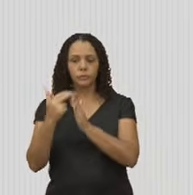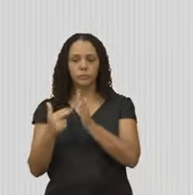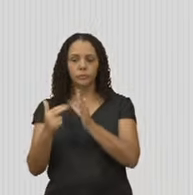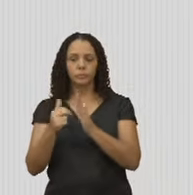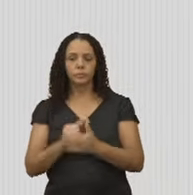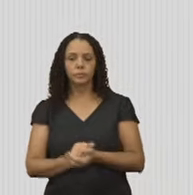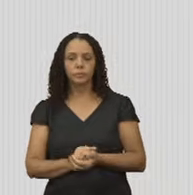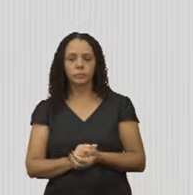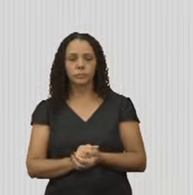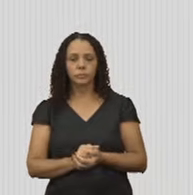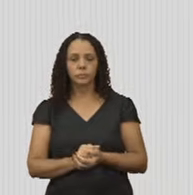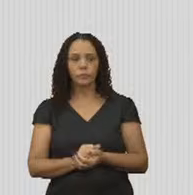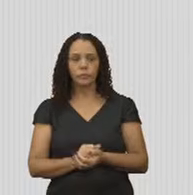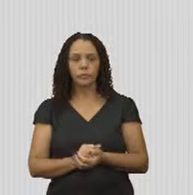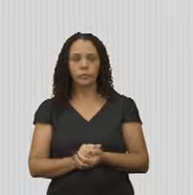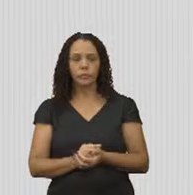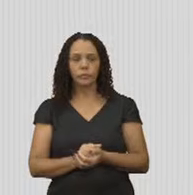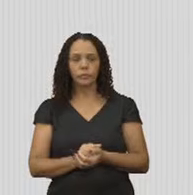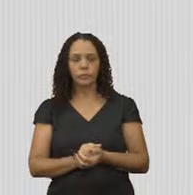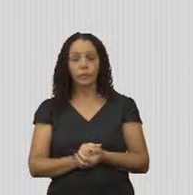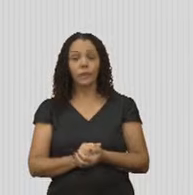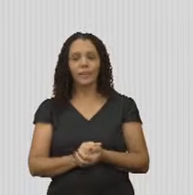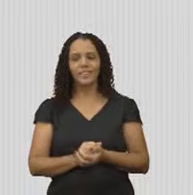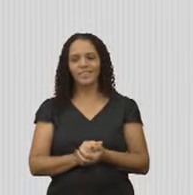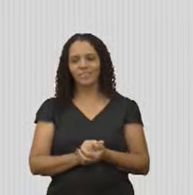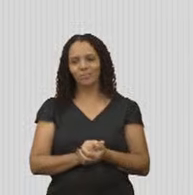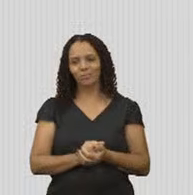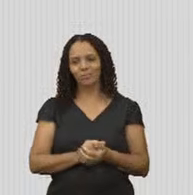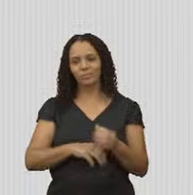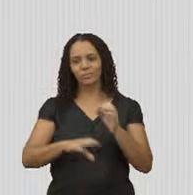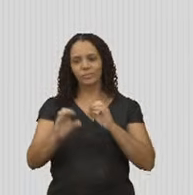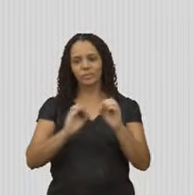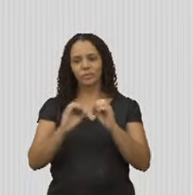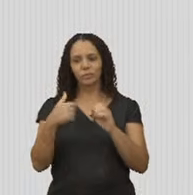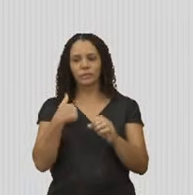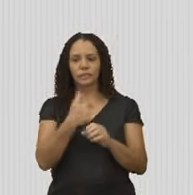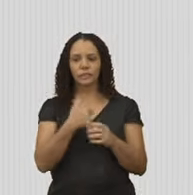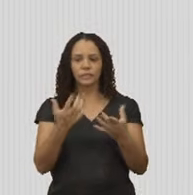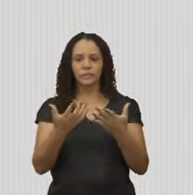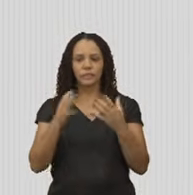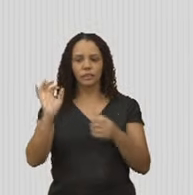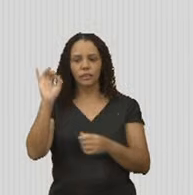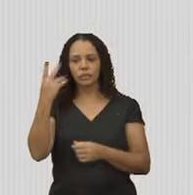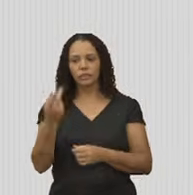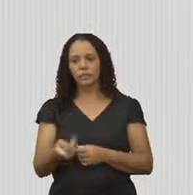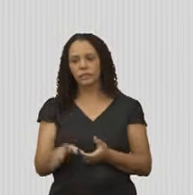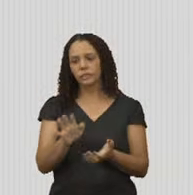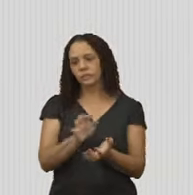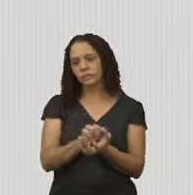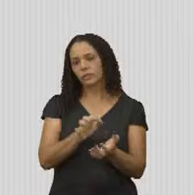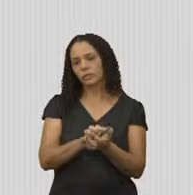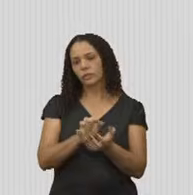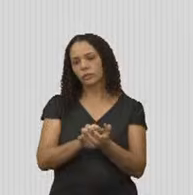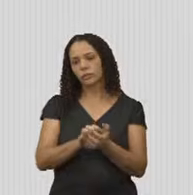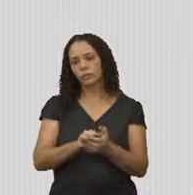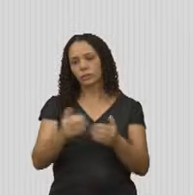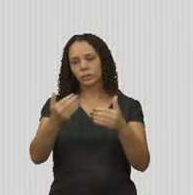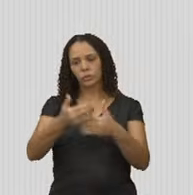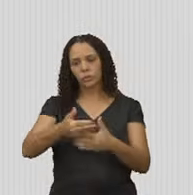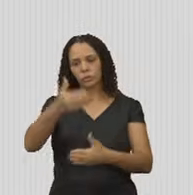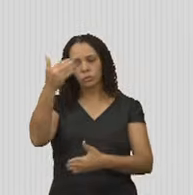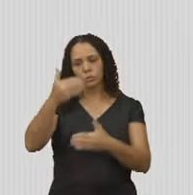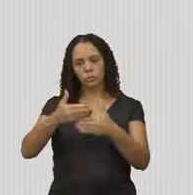são obras que a gente quer que aconteça na nossa cidade, para que os muros fiquem